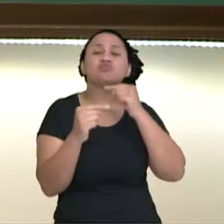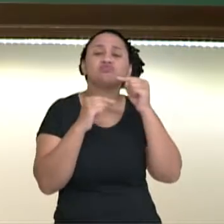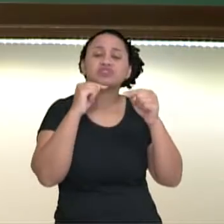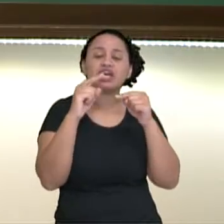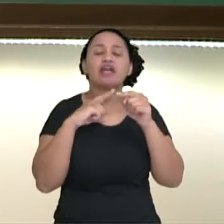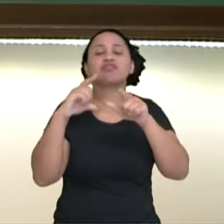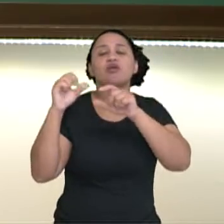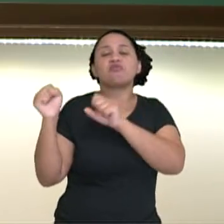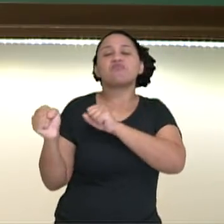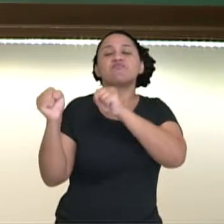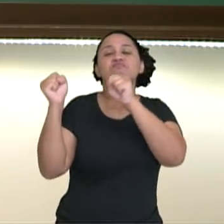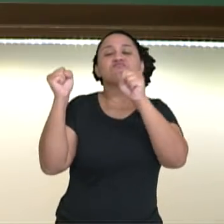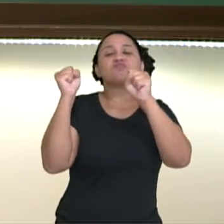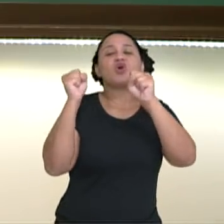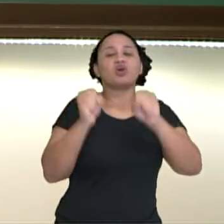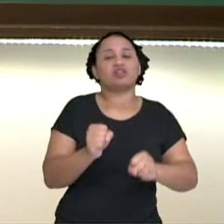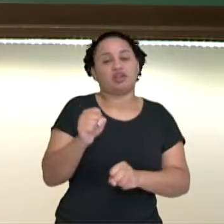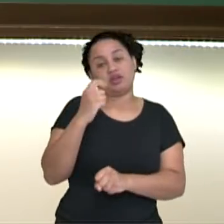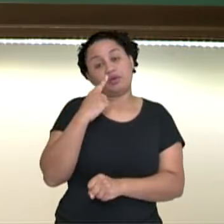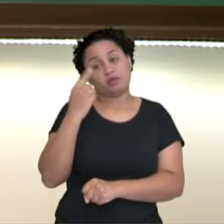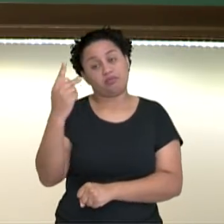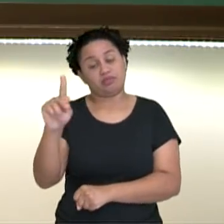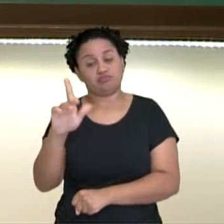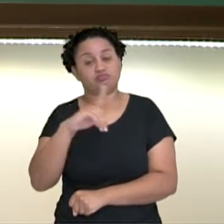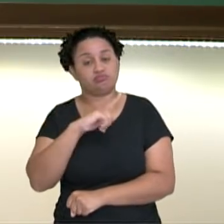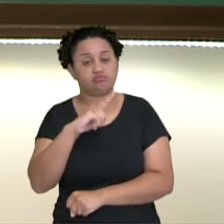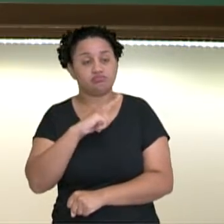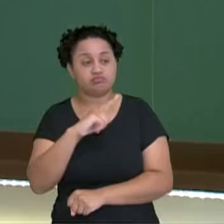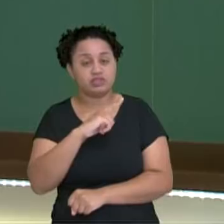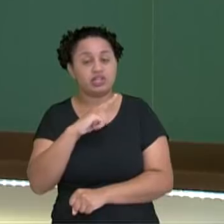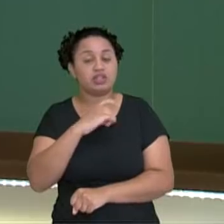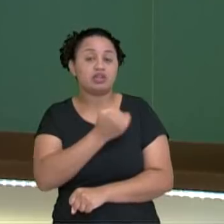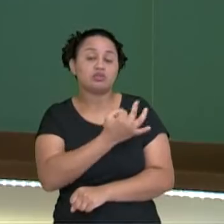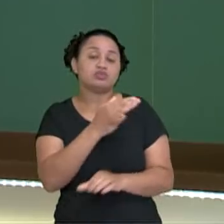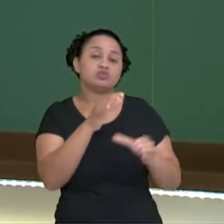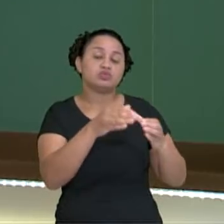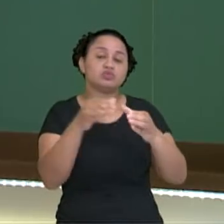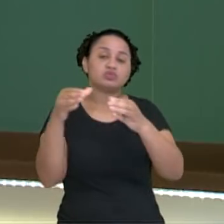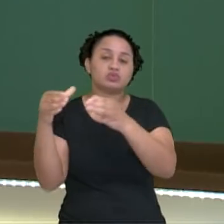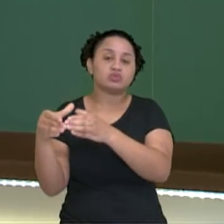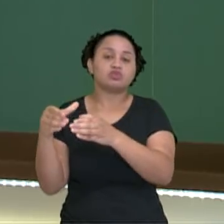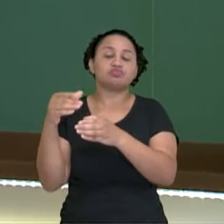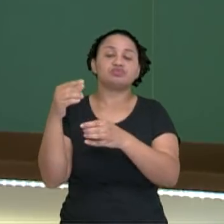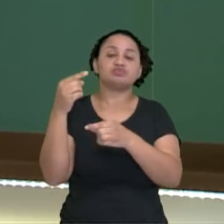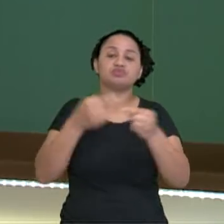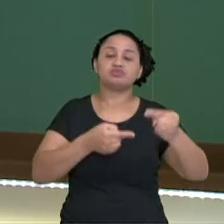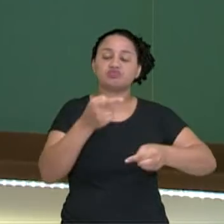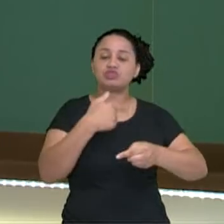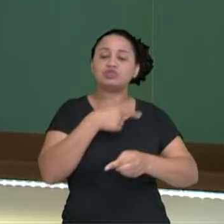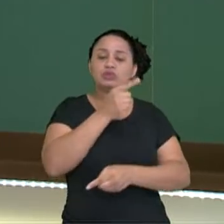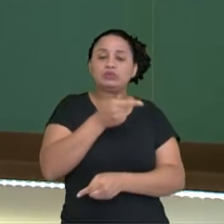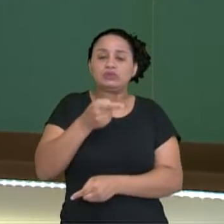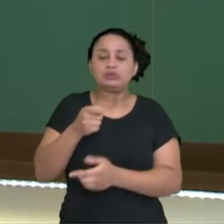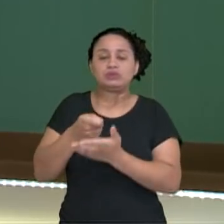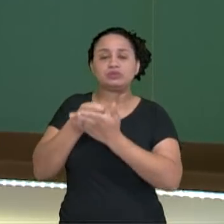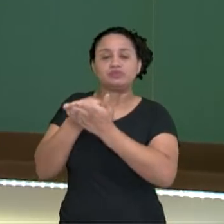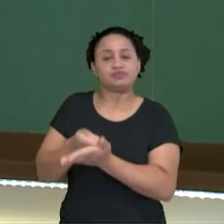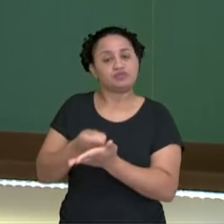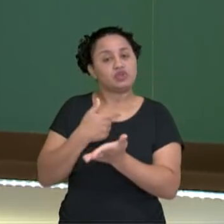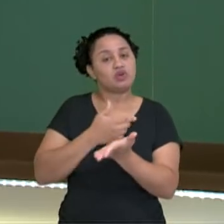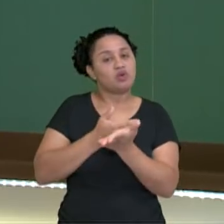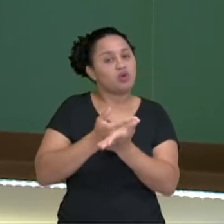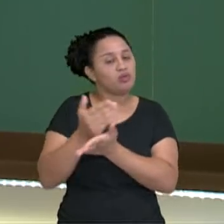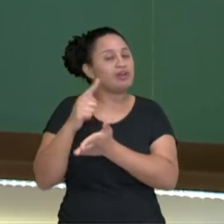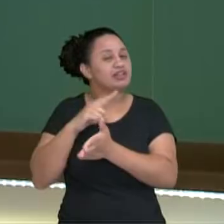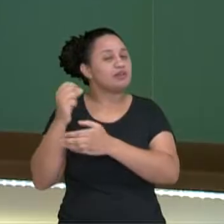mesmo poder ditatorial do seu pai, e alguns grupos políticos mais radicais vão acabar instalando-se ali dentro